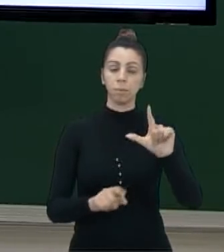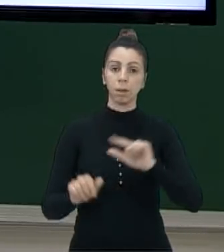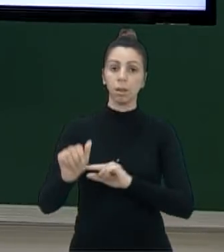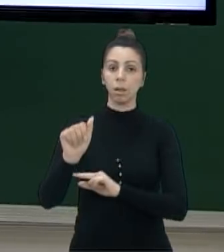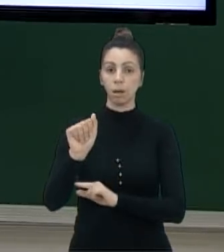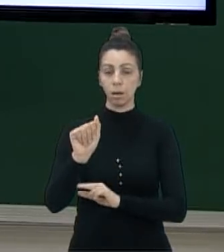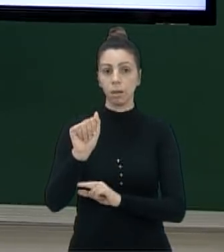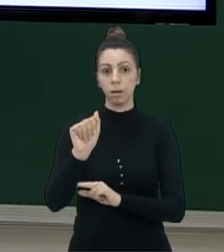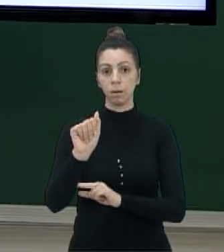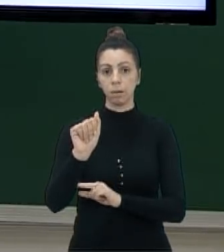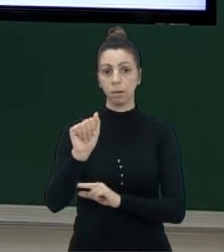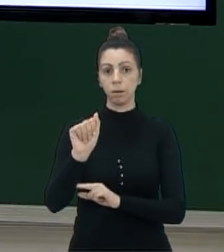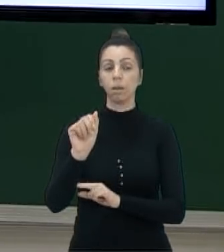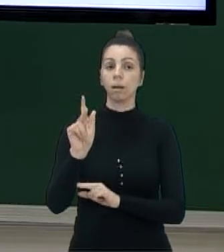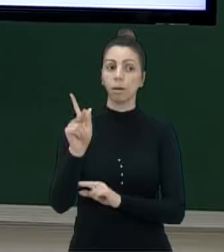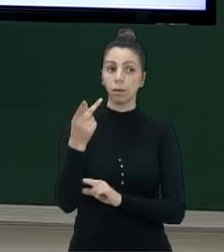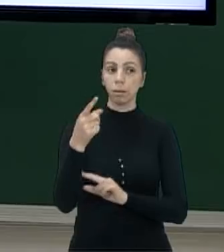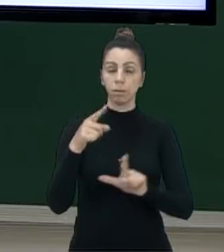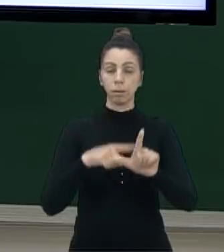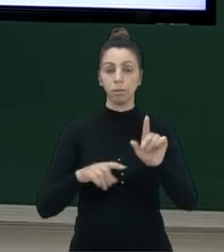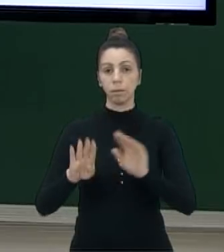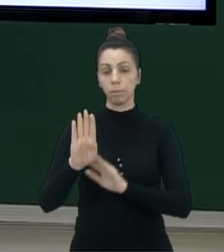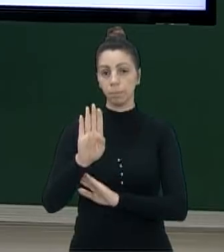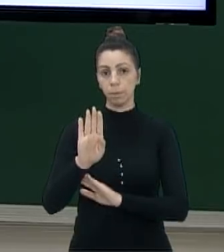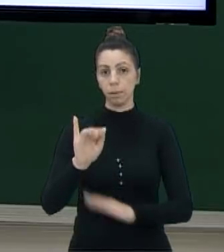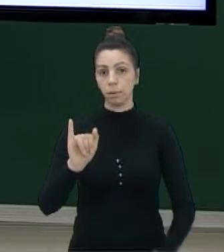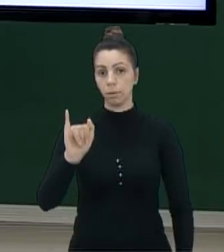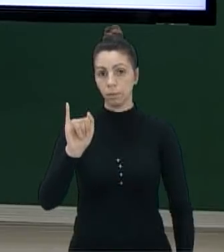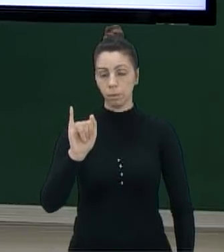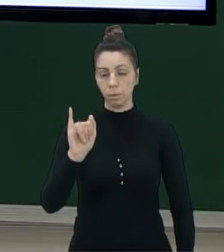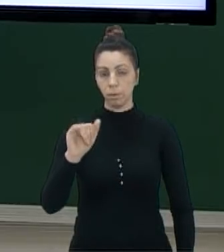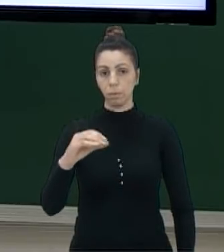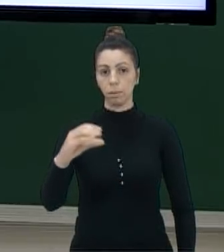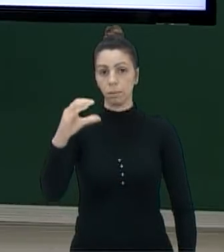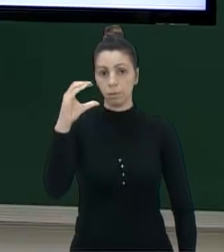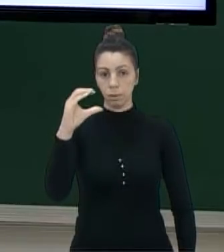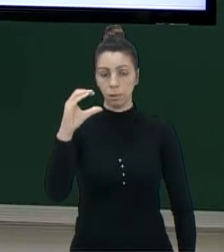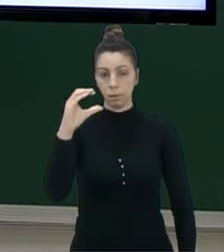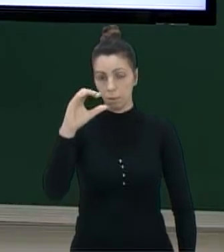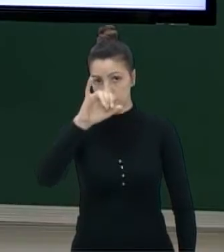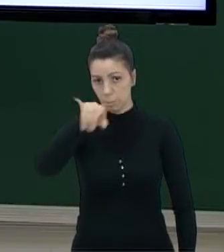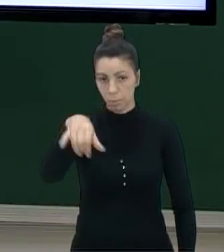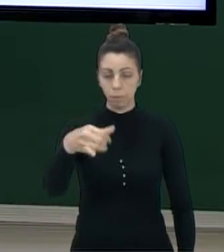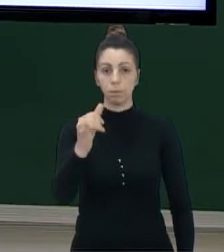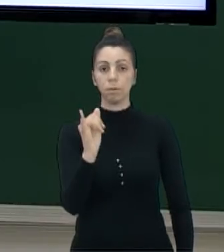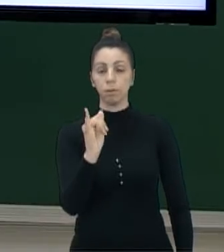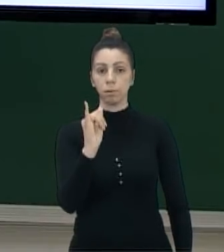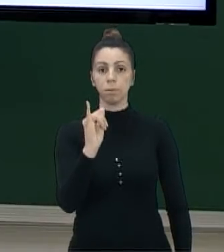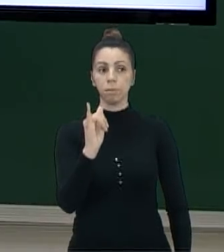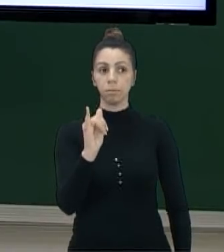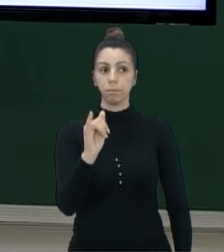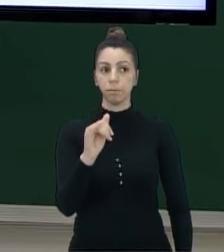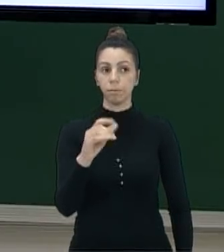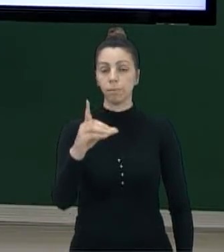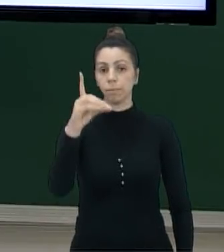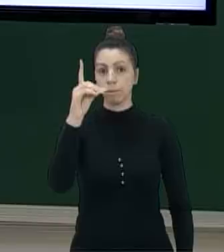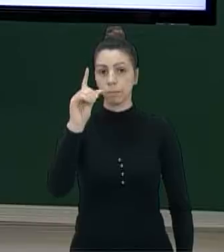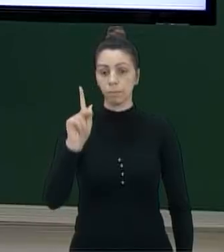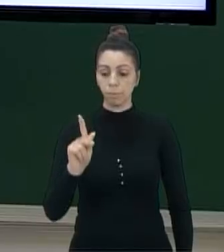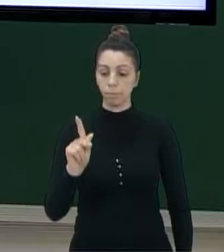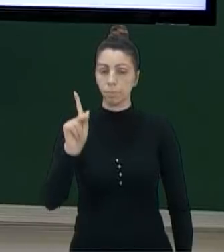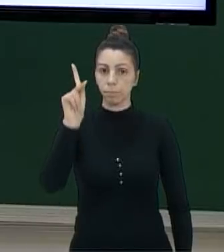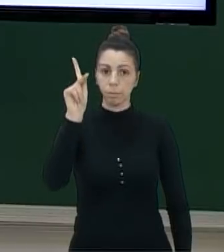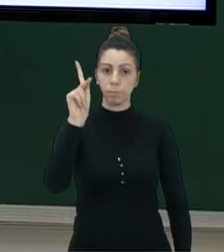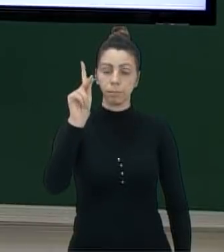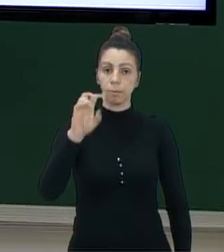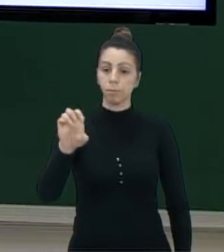ponto H, a letra B, ponto I, a letra C, ponto J, a letra D, ponto K e a